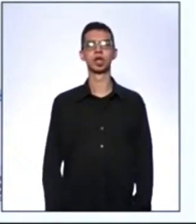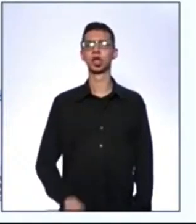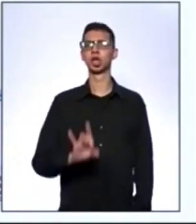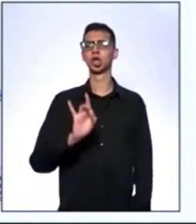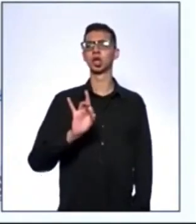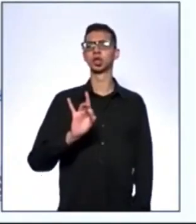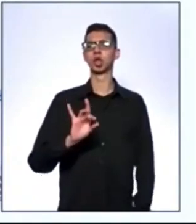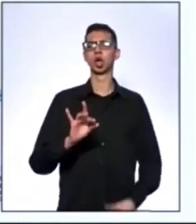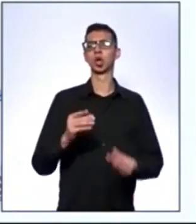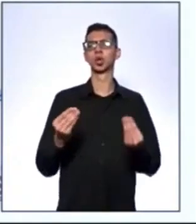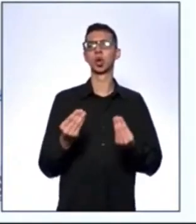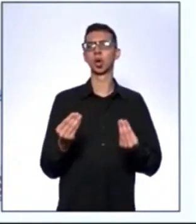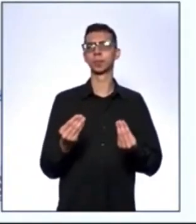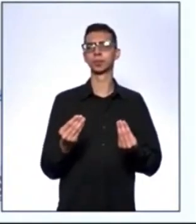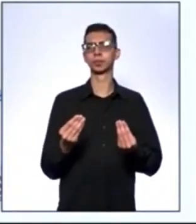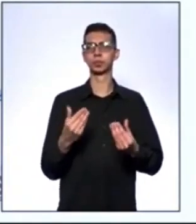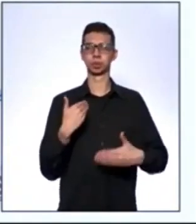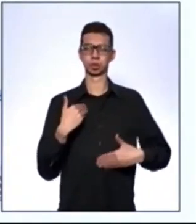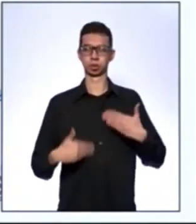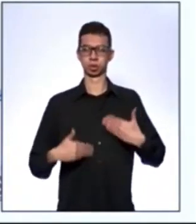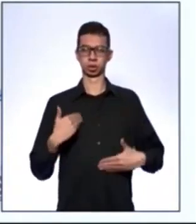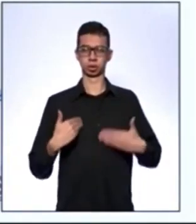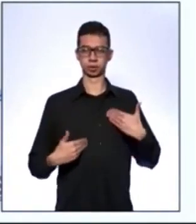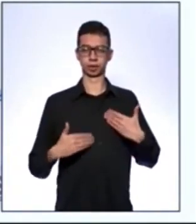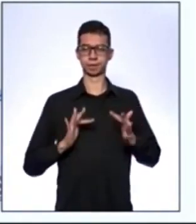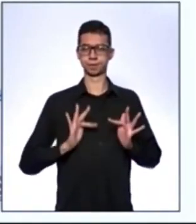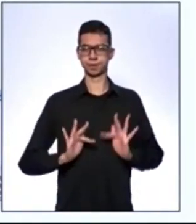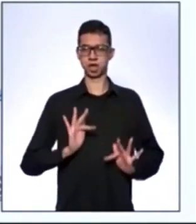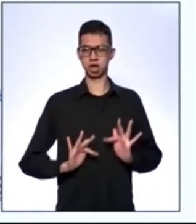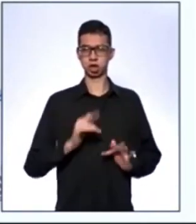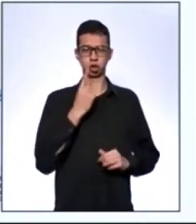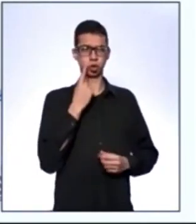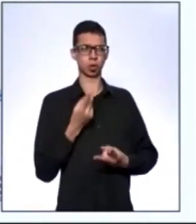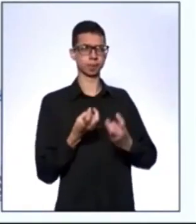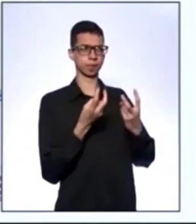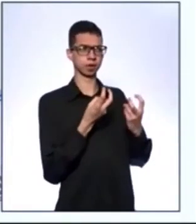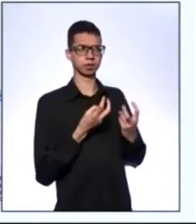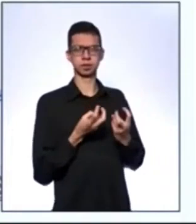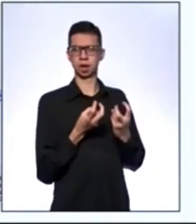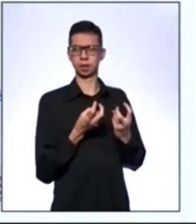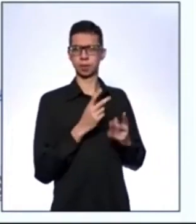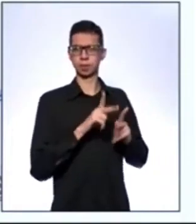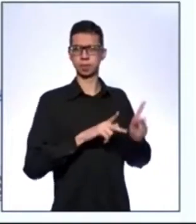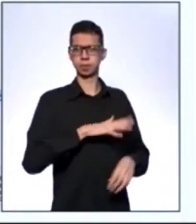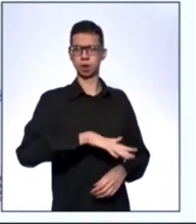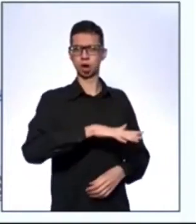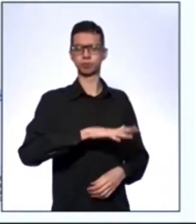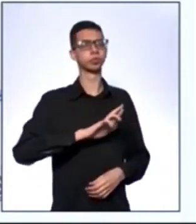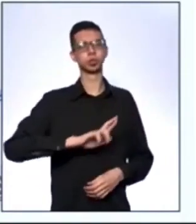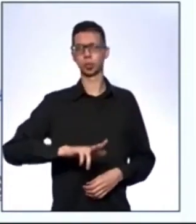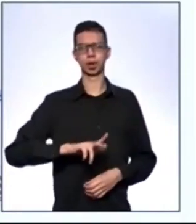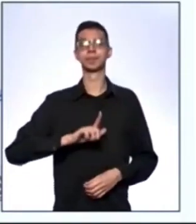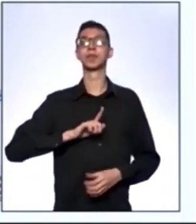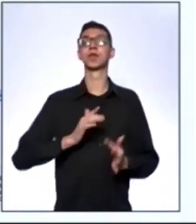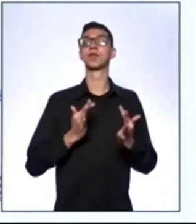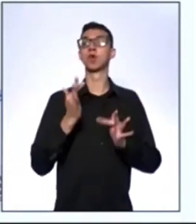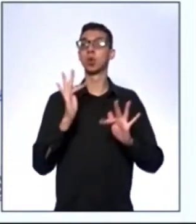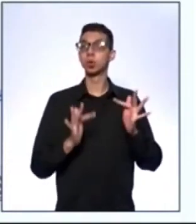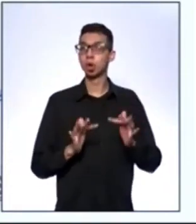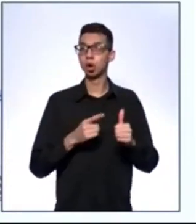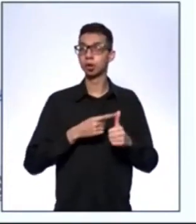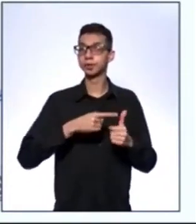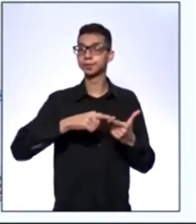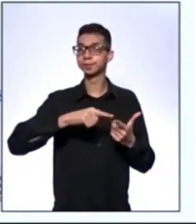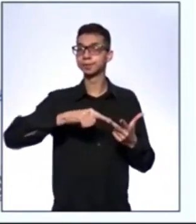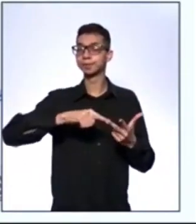se constitui a cultura de um povo. Há muito mais contido nas tradições, no folclore, nos saberes, nas